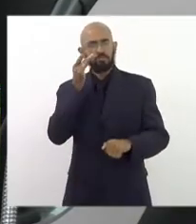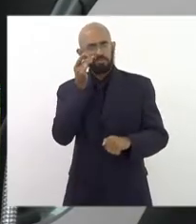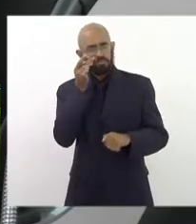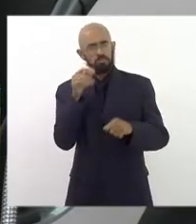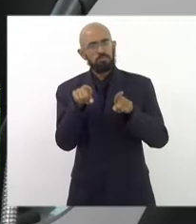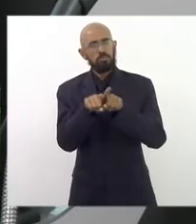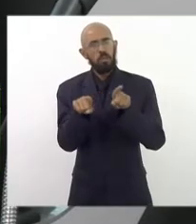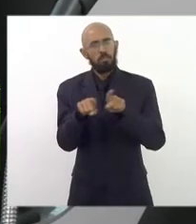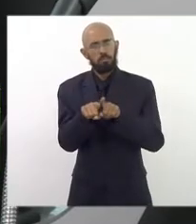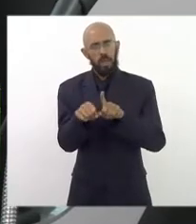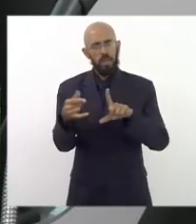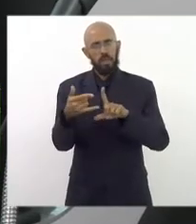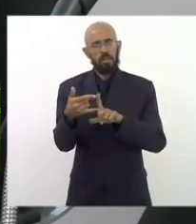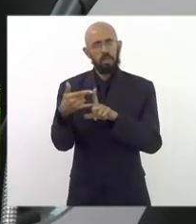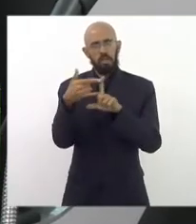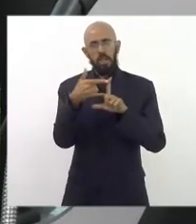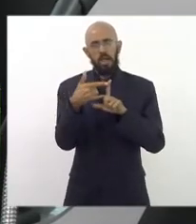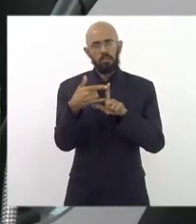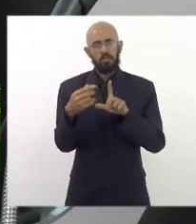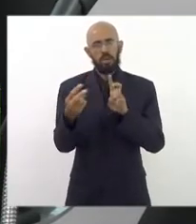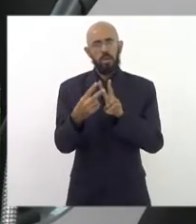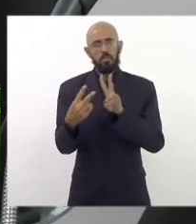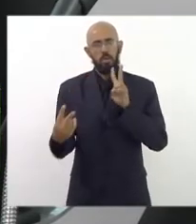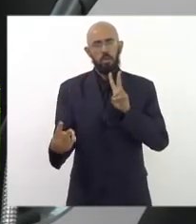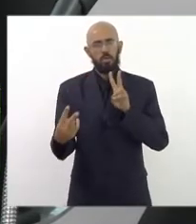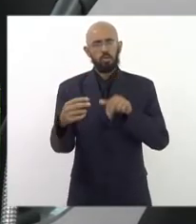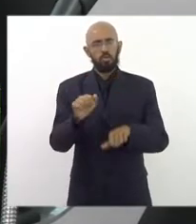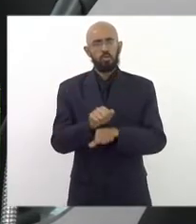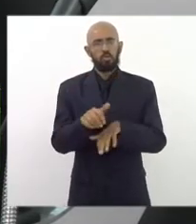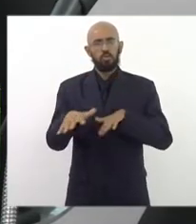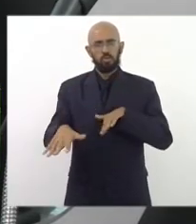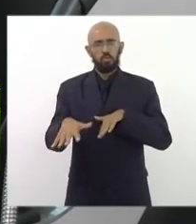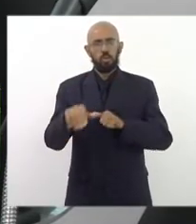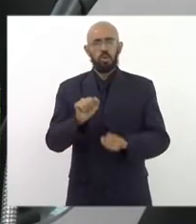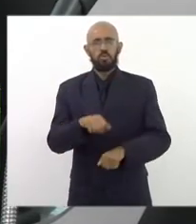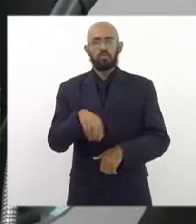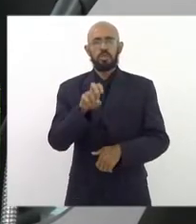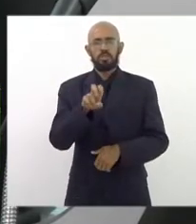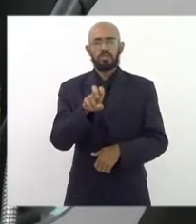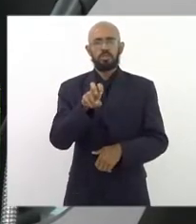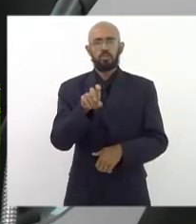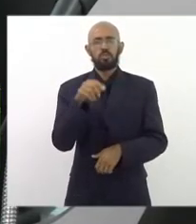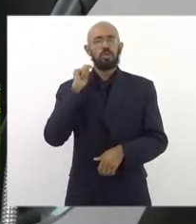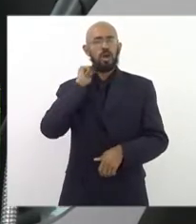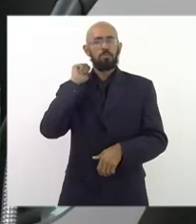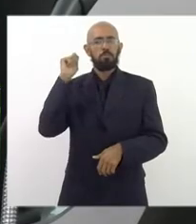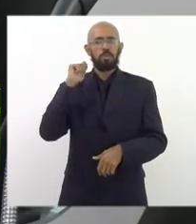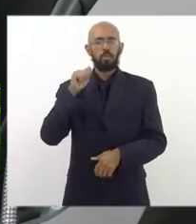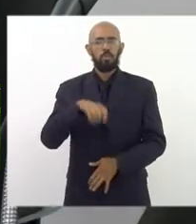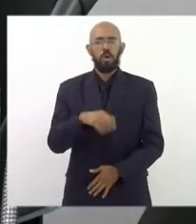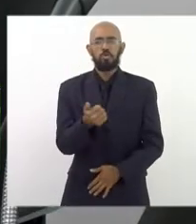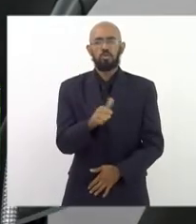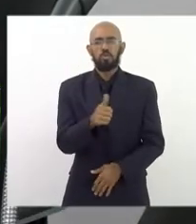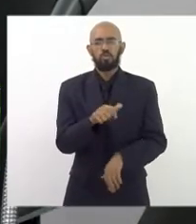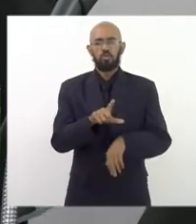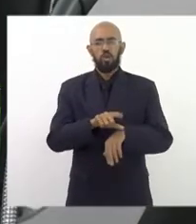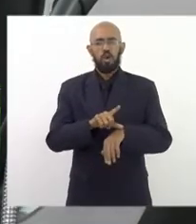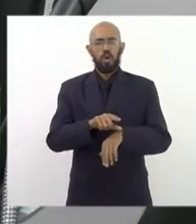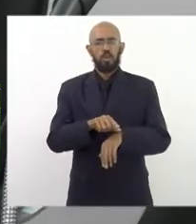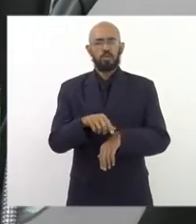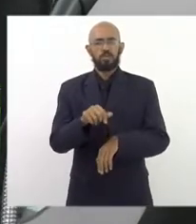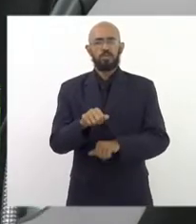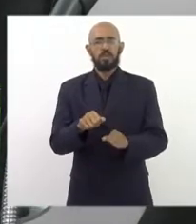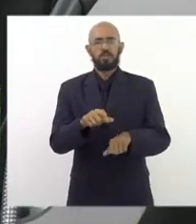semipresencial no dia 5 de abril de 22, às 11 horas, sala 1809, com